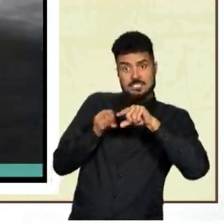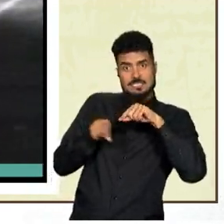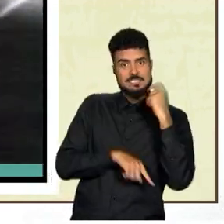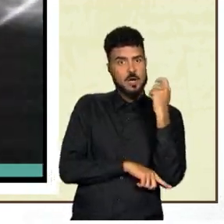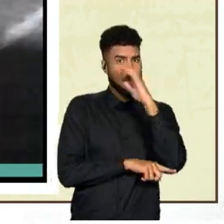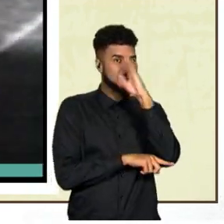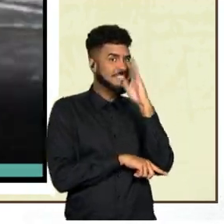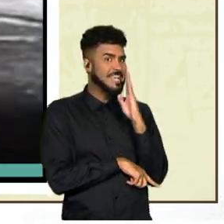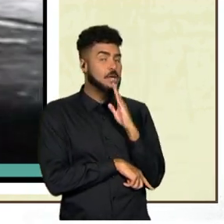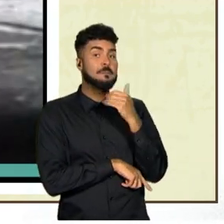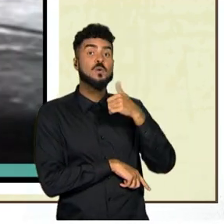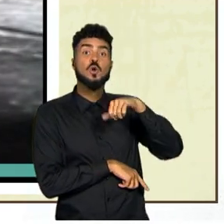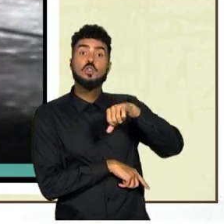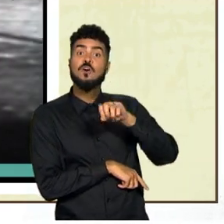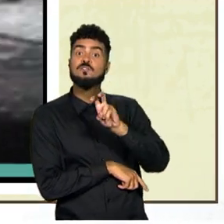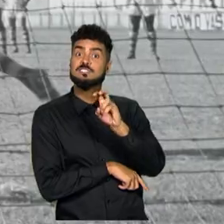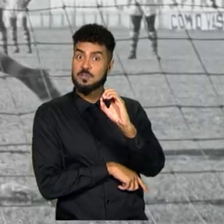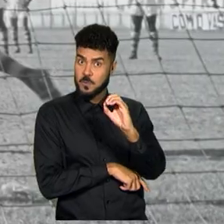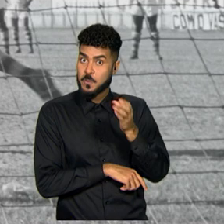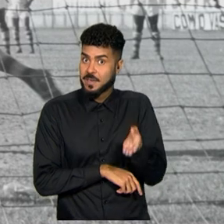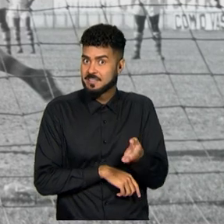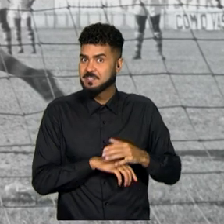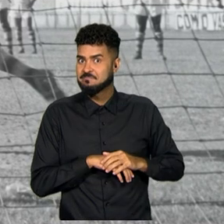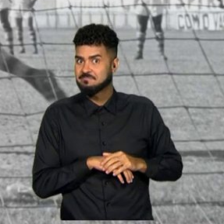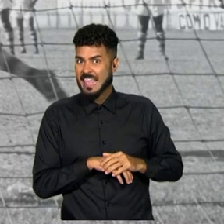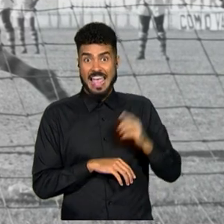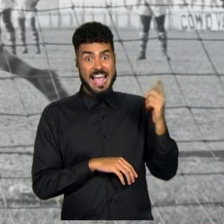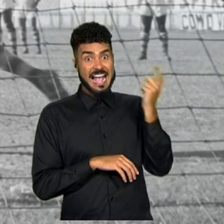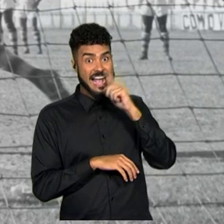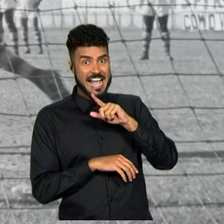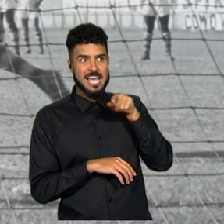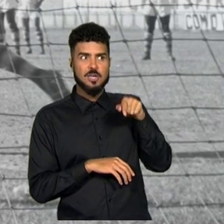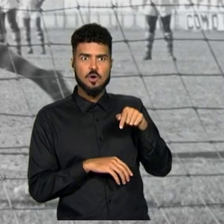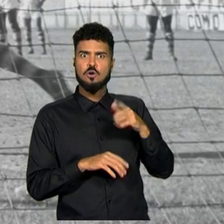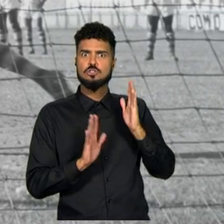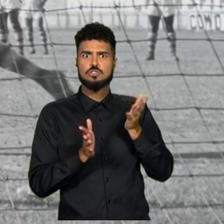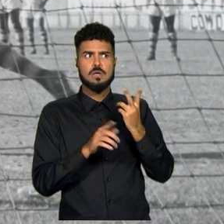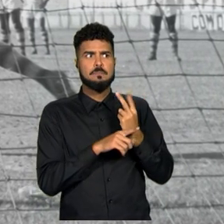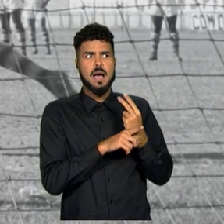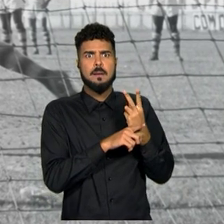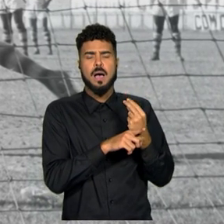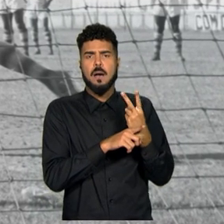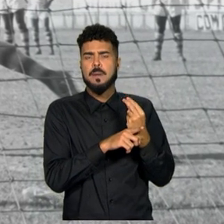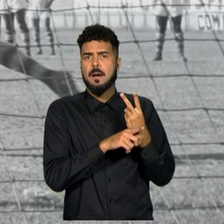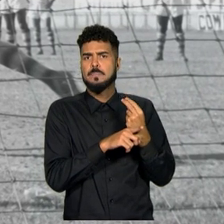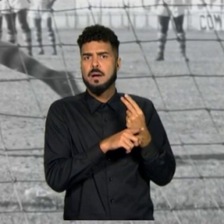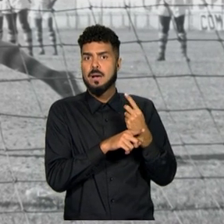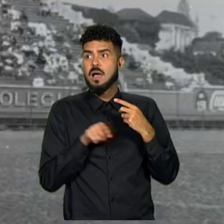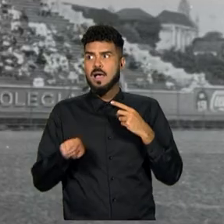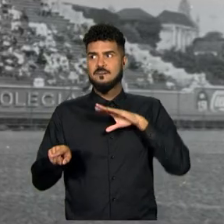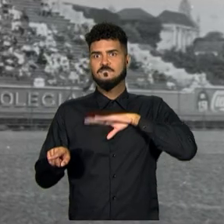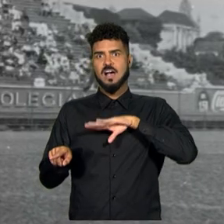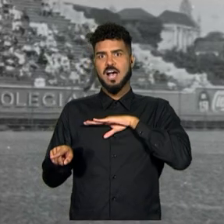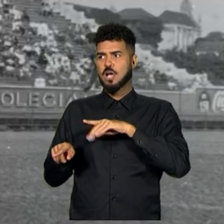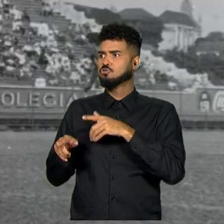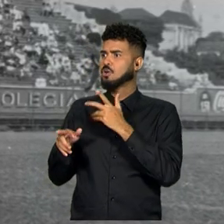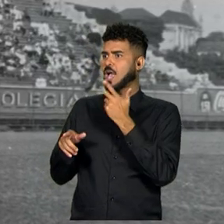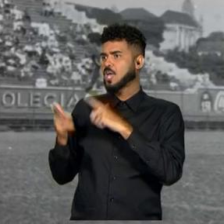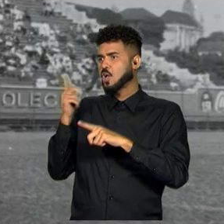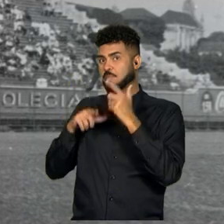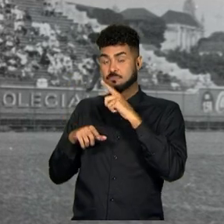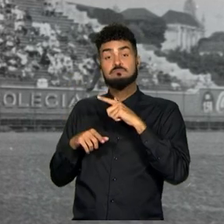na Copa de 1950 e conquistando uma série de títulos para os vascaínos. Entre